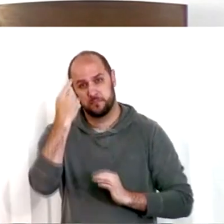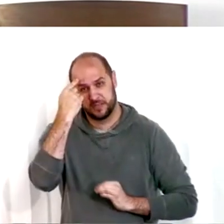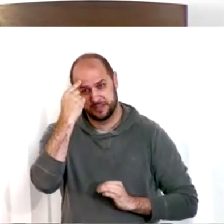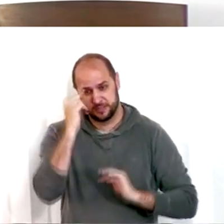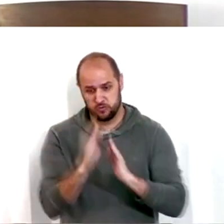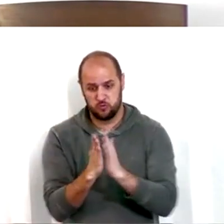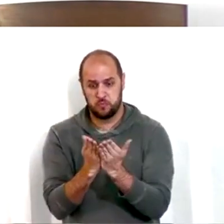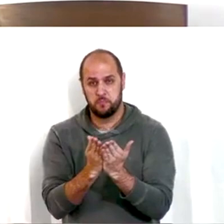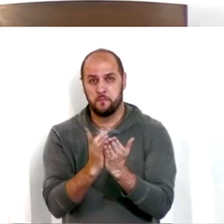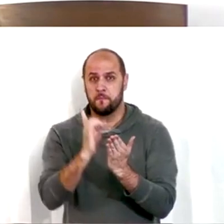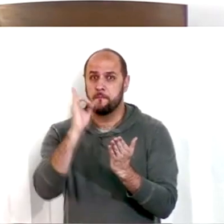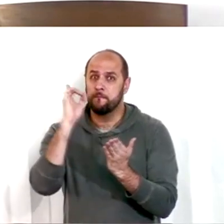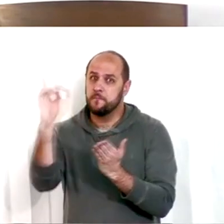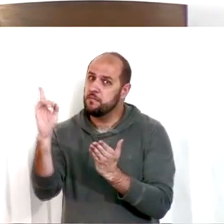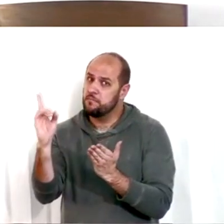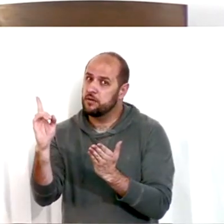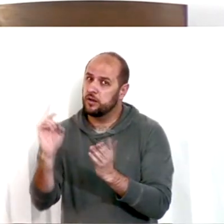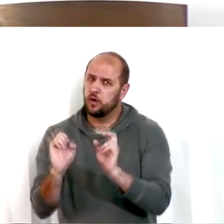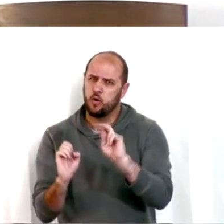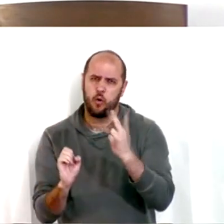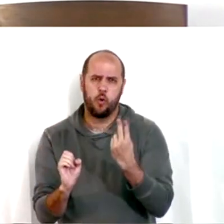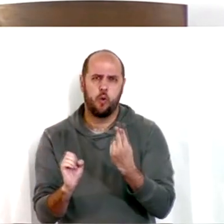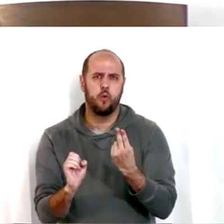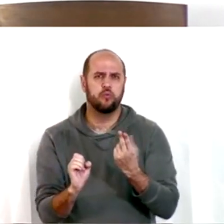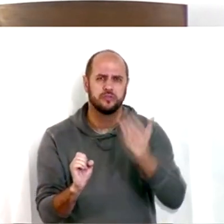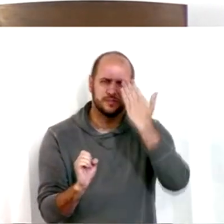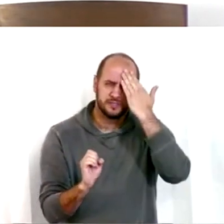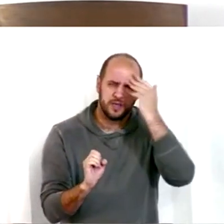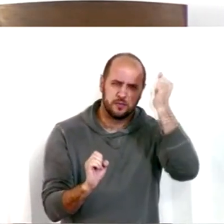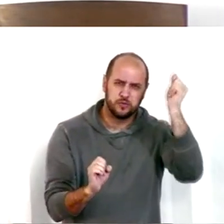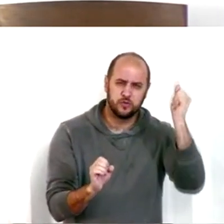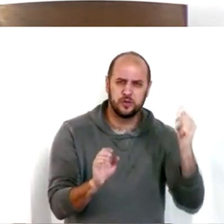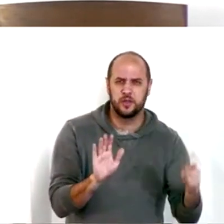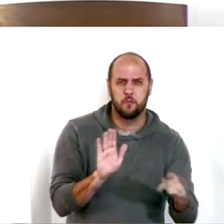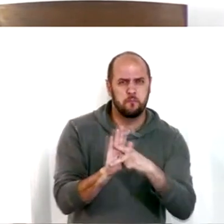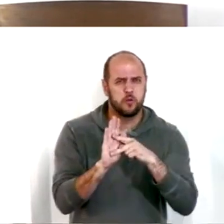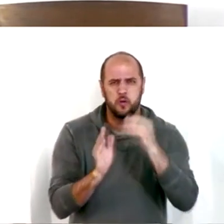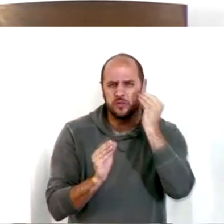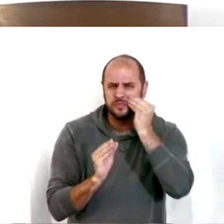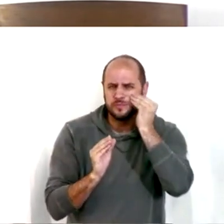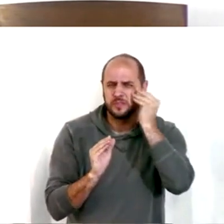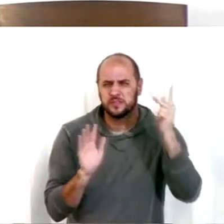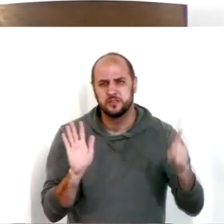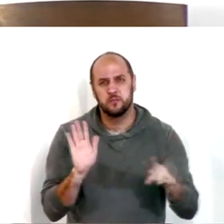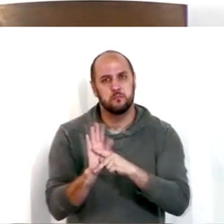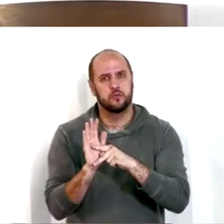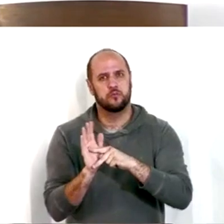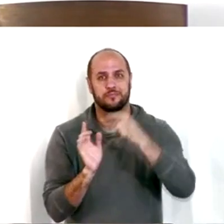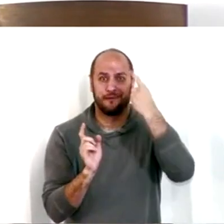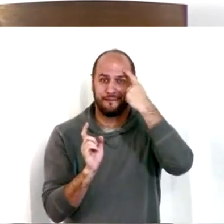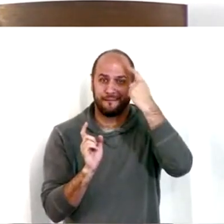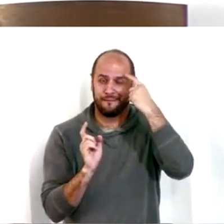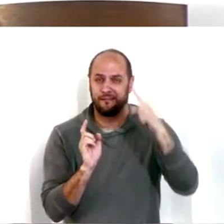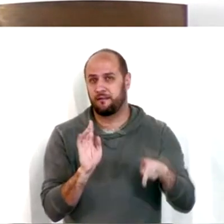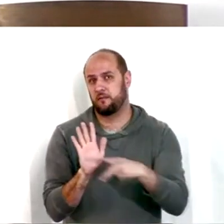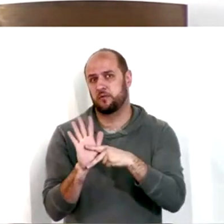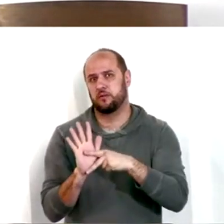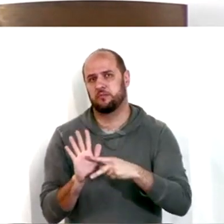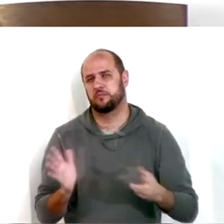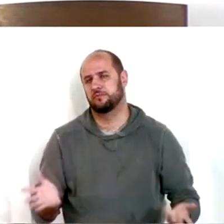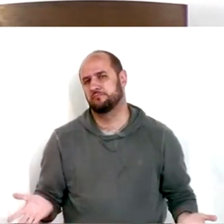Bíblia ou na sua própria sabedoria, experiência ou senso comum?